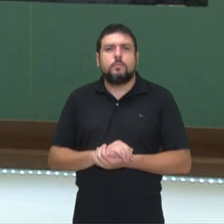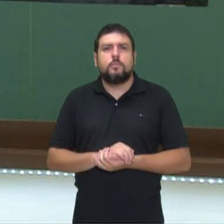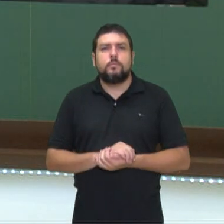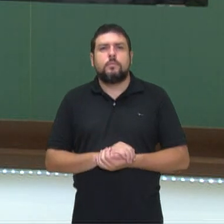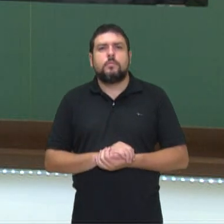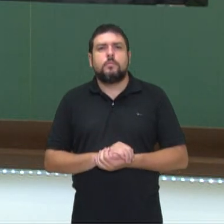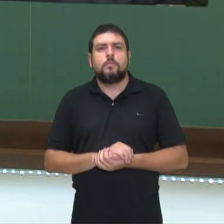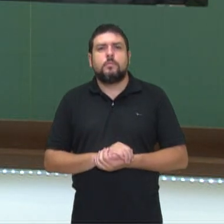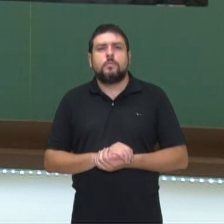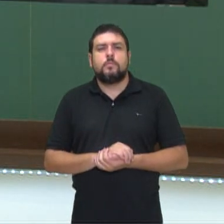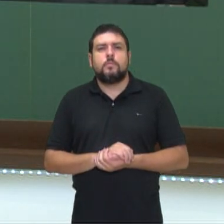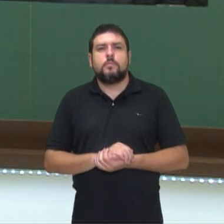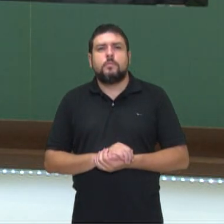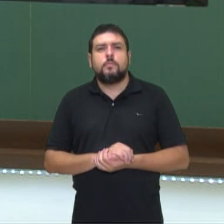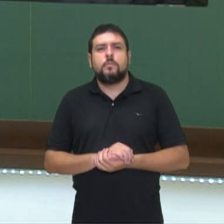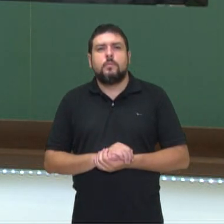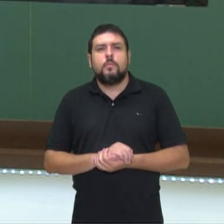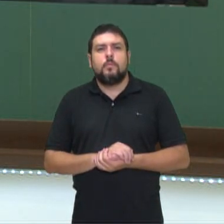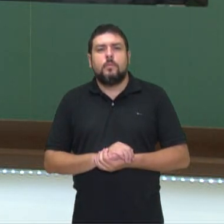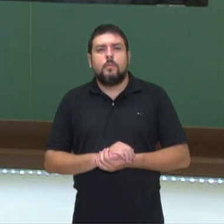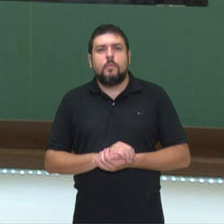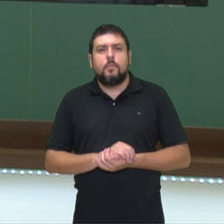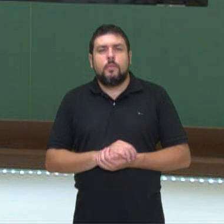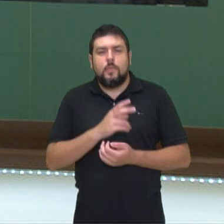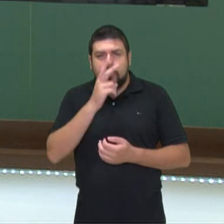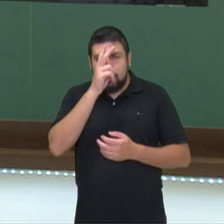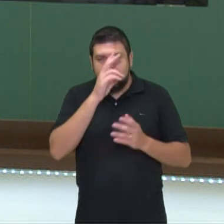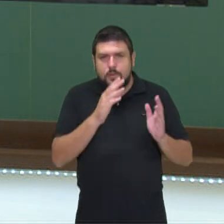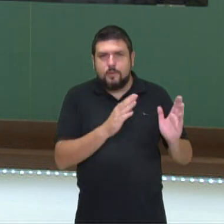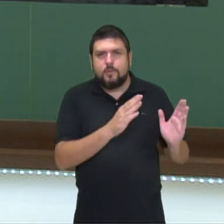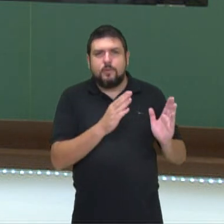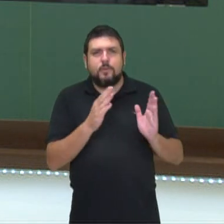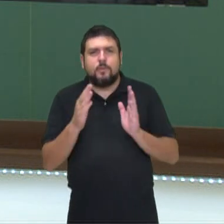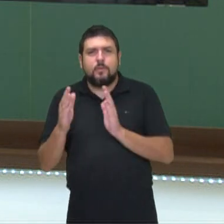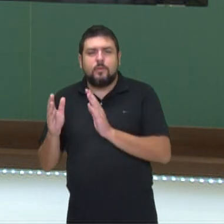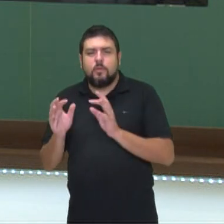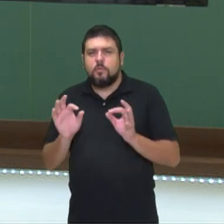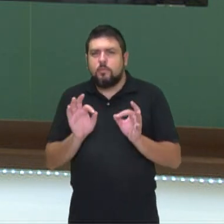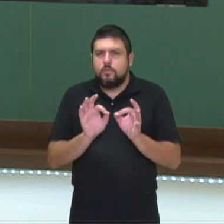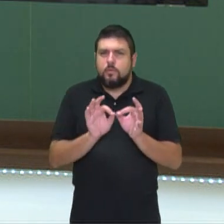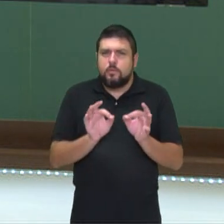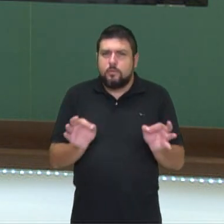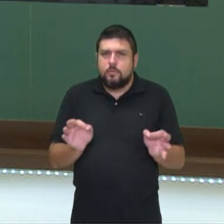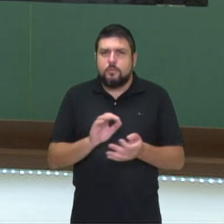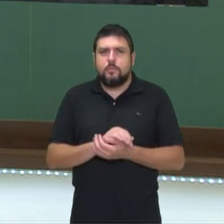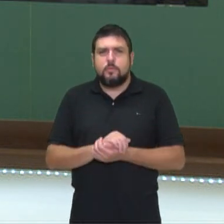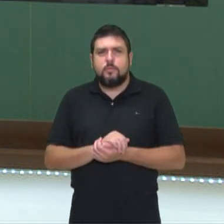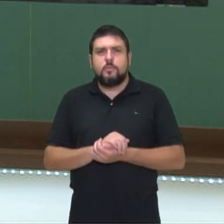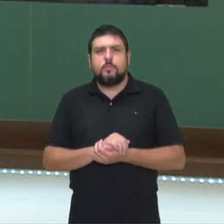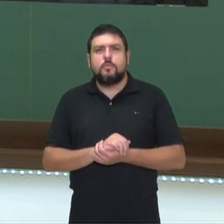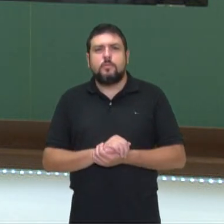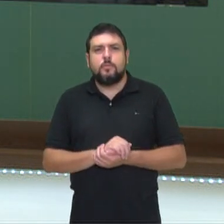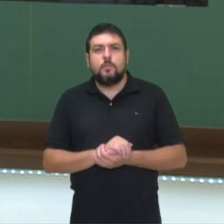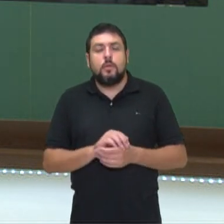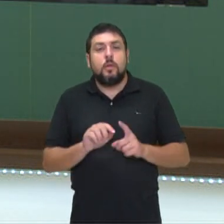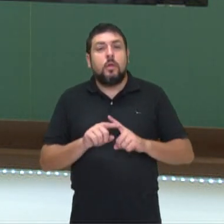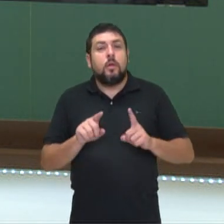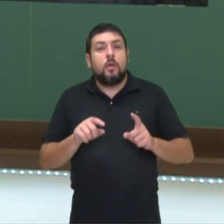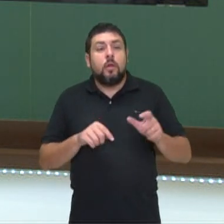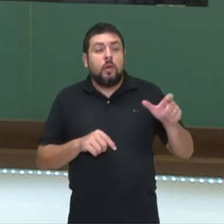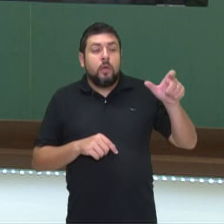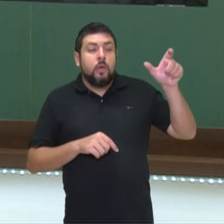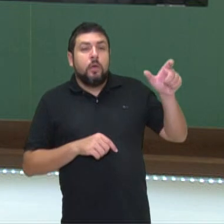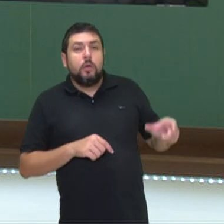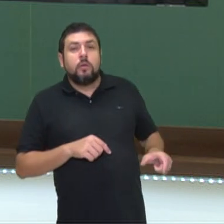Encerramos um quadrinho curto, né, com poucas imagens, poucas frases também, e não encontramos o personagem. O